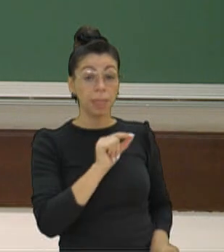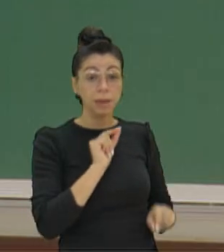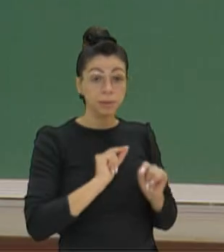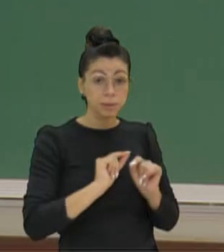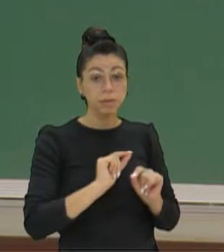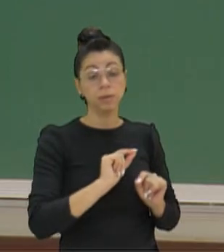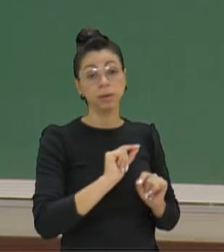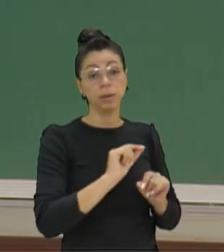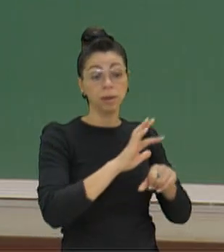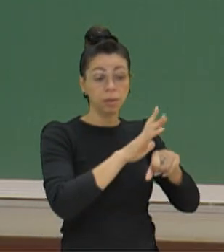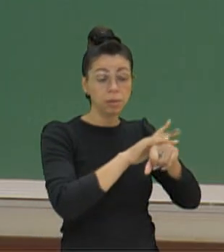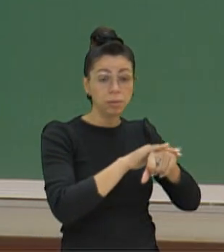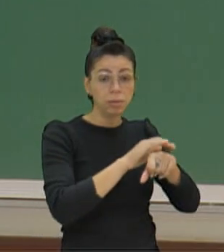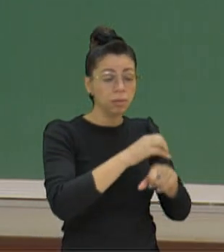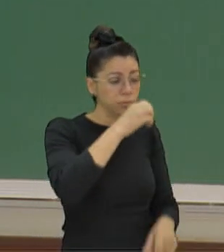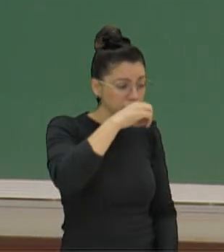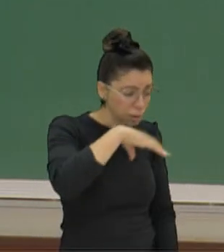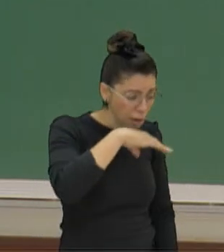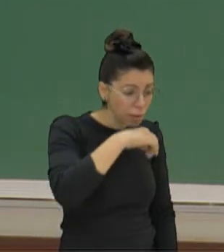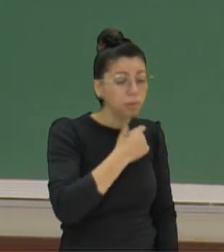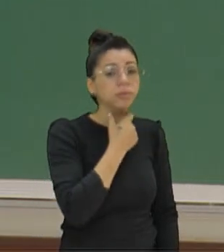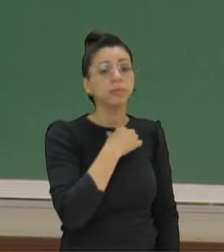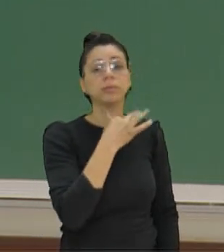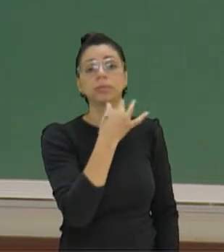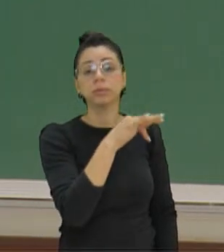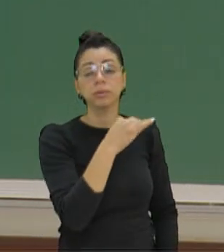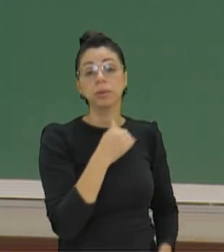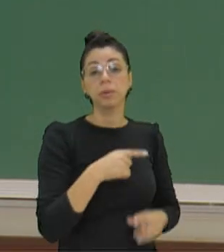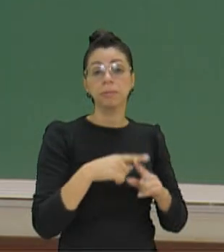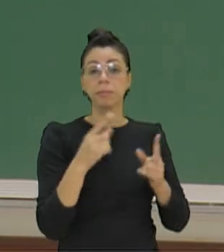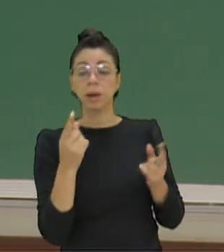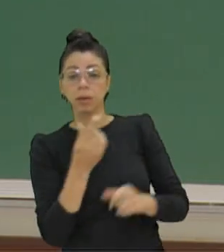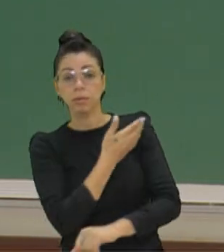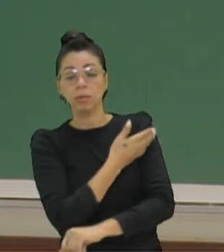pode acontecer essa dor de garganta, né, mas costuma